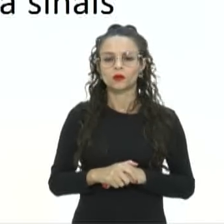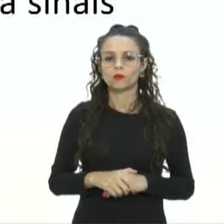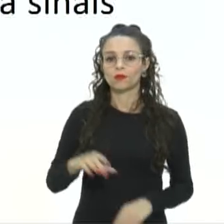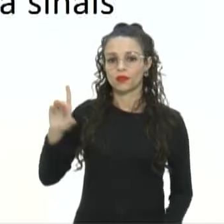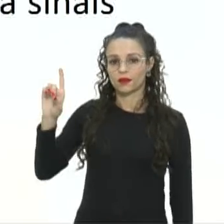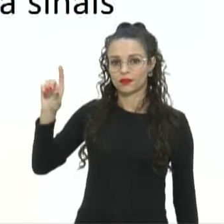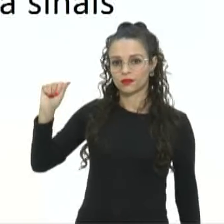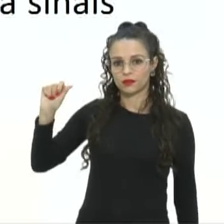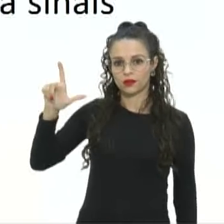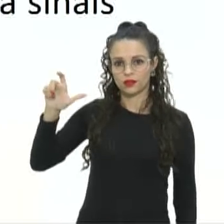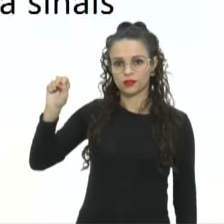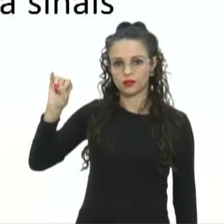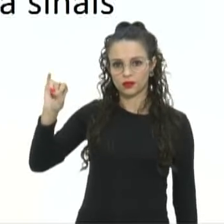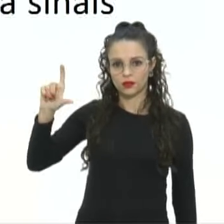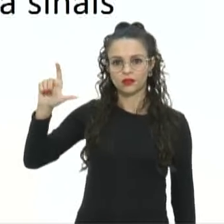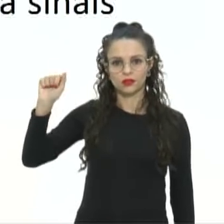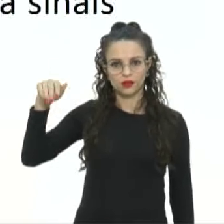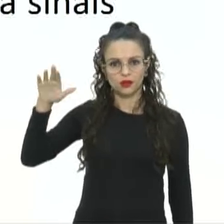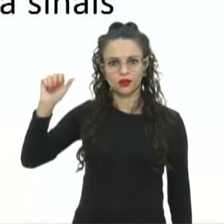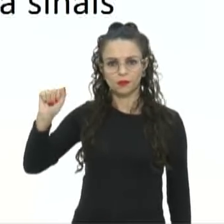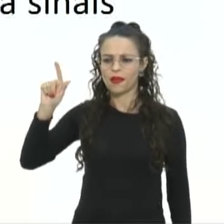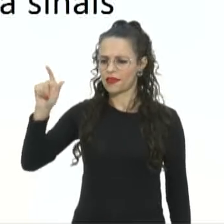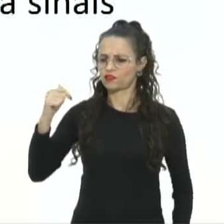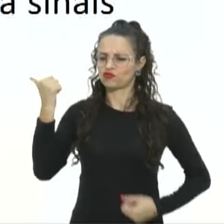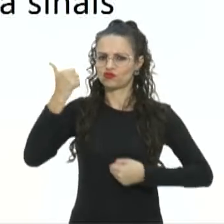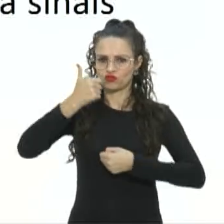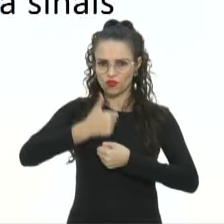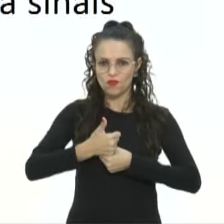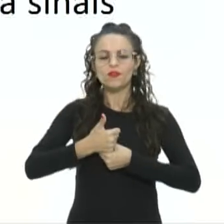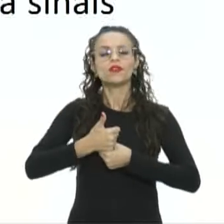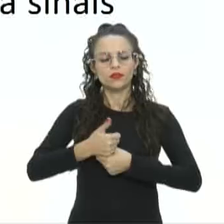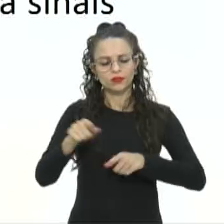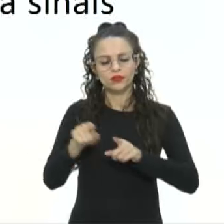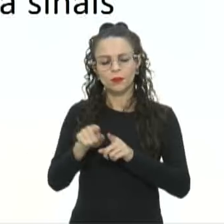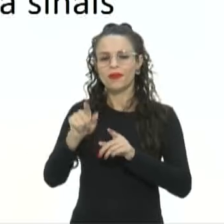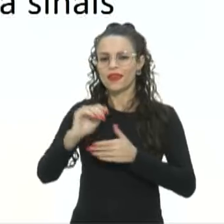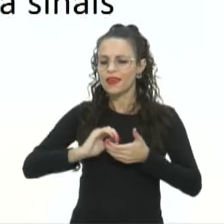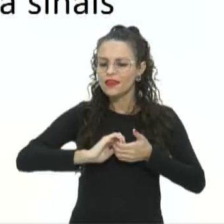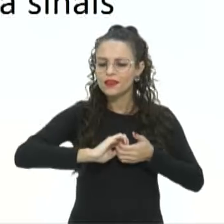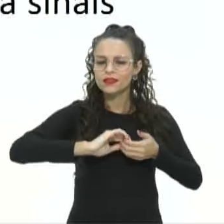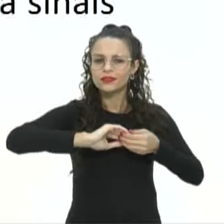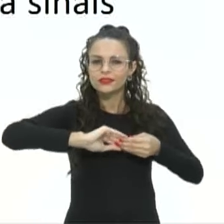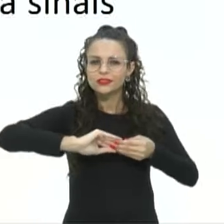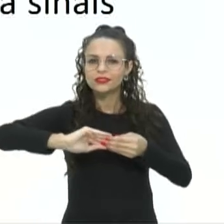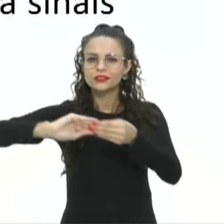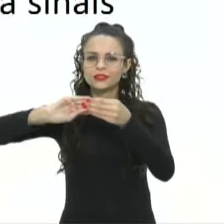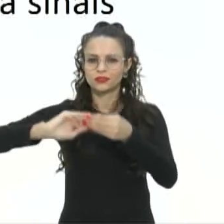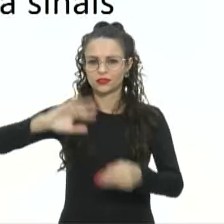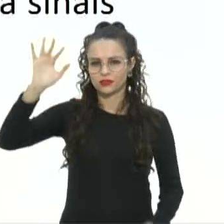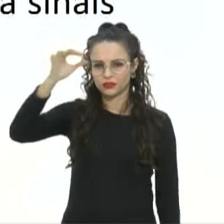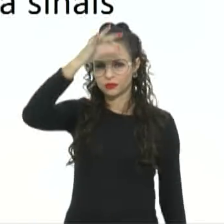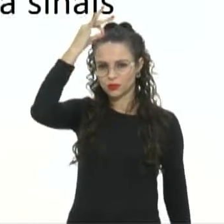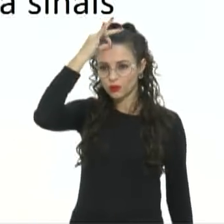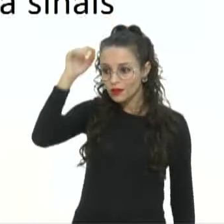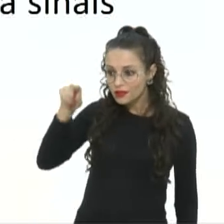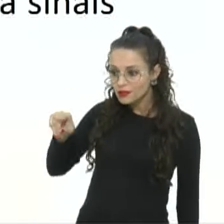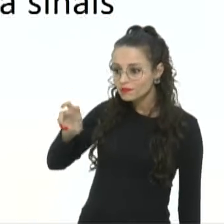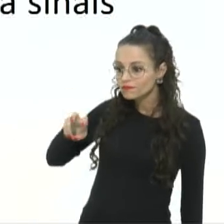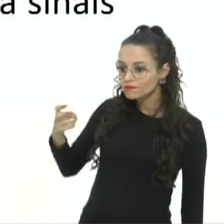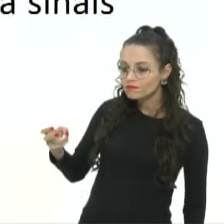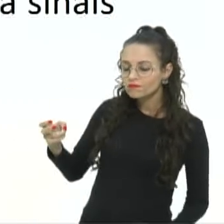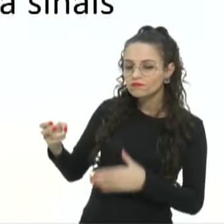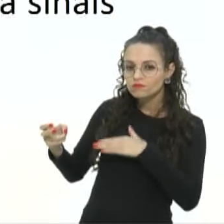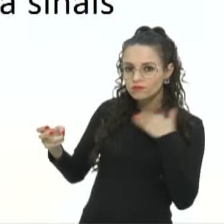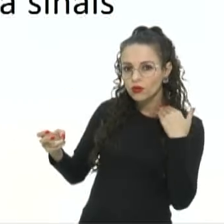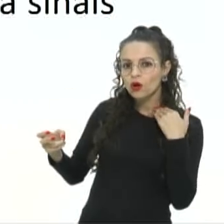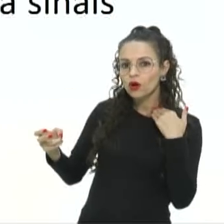Dalai Lama, além de um chefe de Estado, é um guia espiritual. Quando um Dalai Lama morre, ele deixa